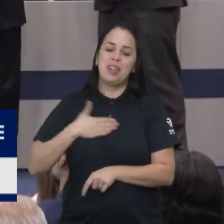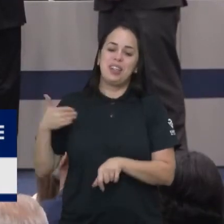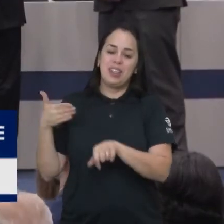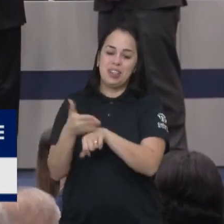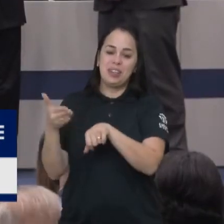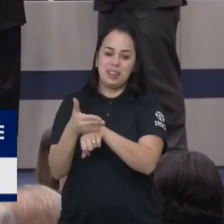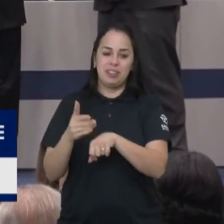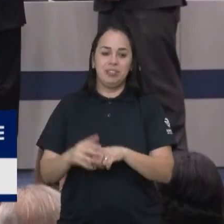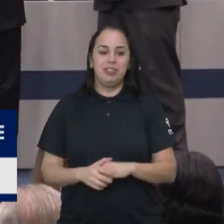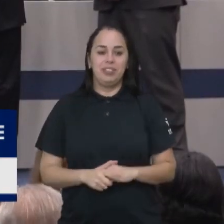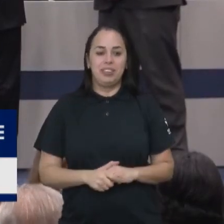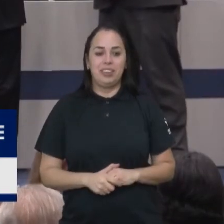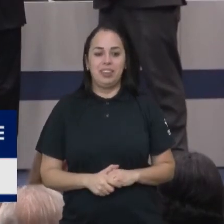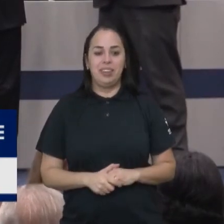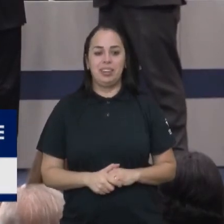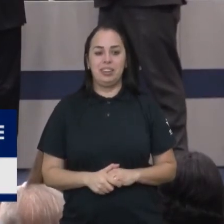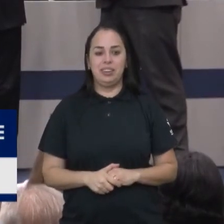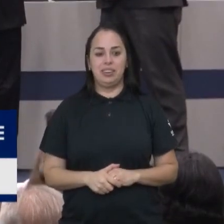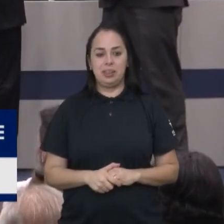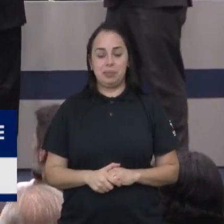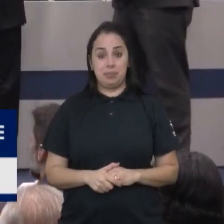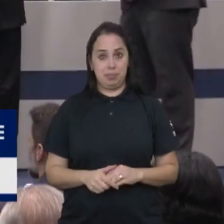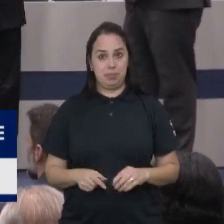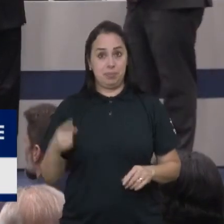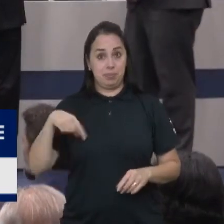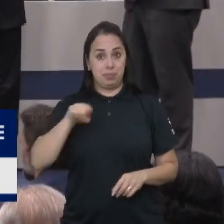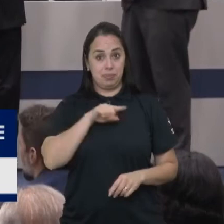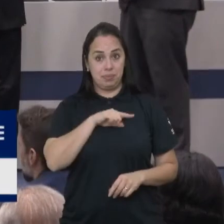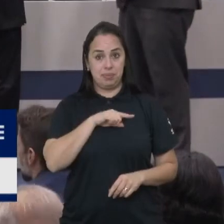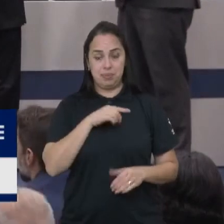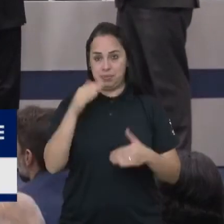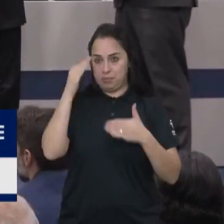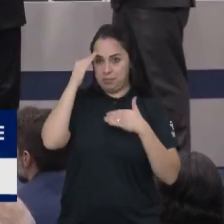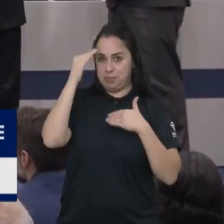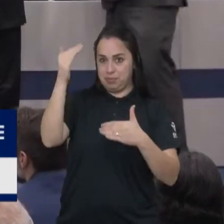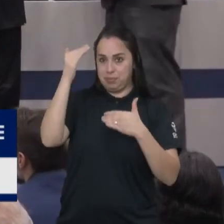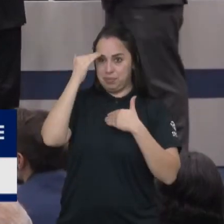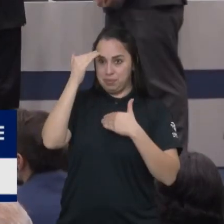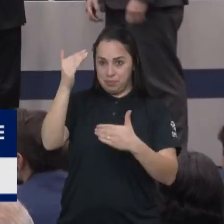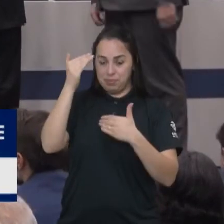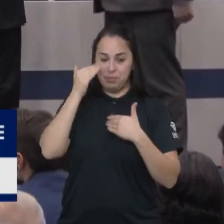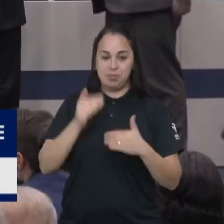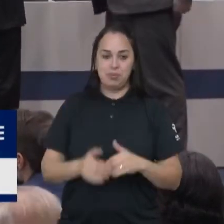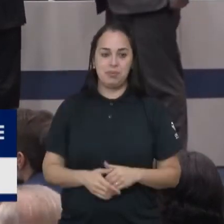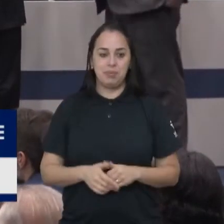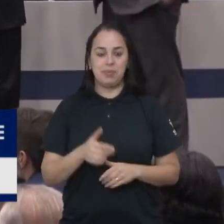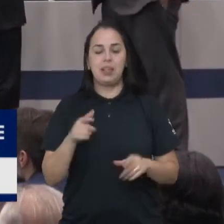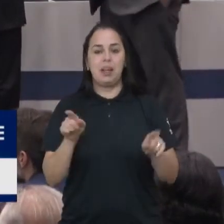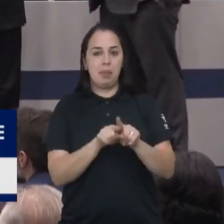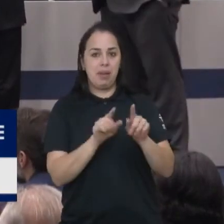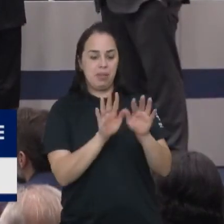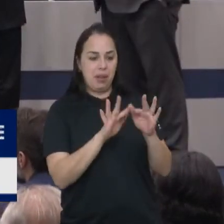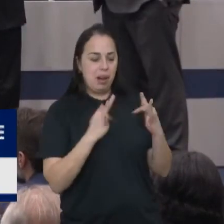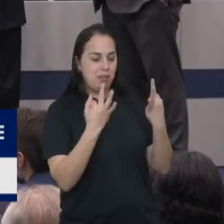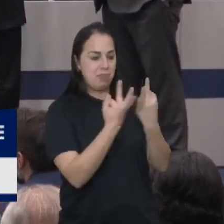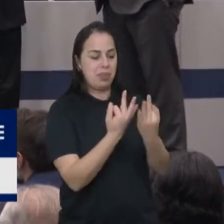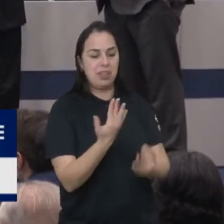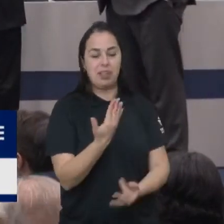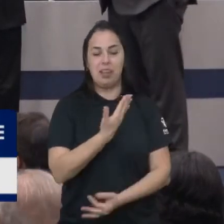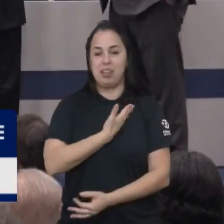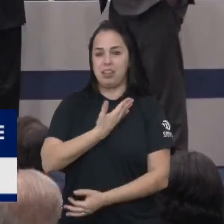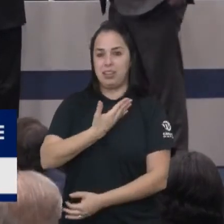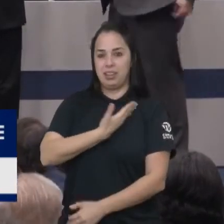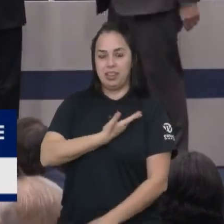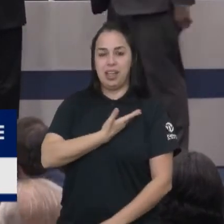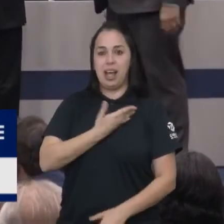inteira, a gente agradece mais uma vez a família, aos amigos, a todos